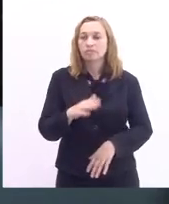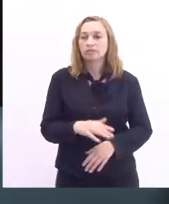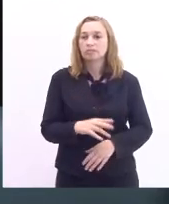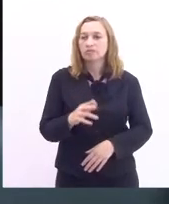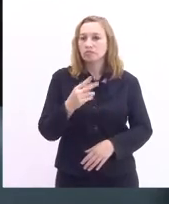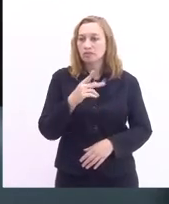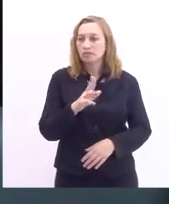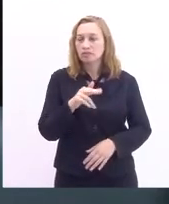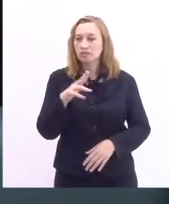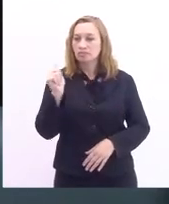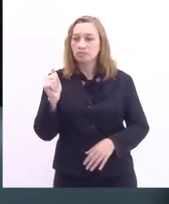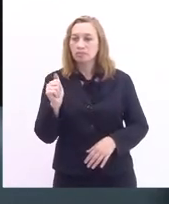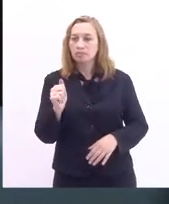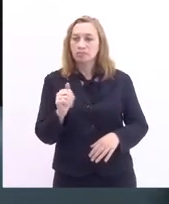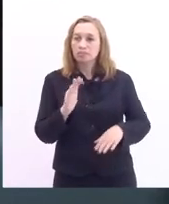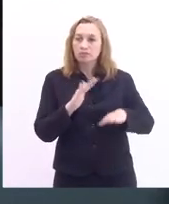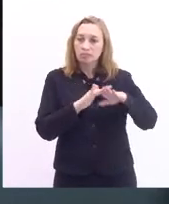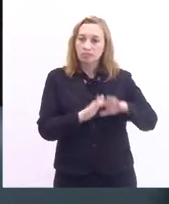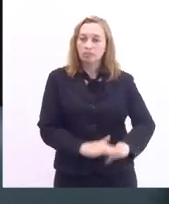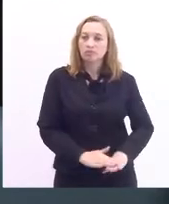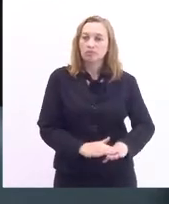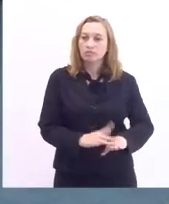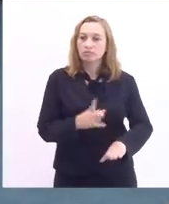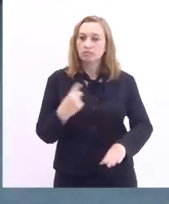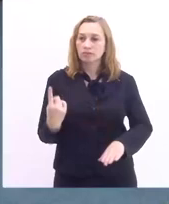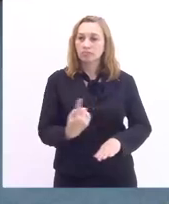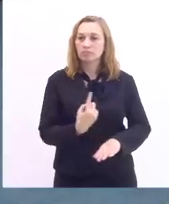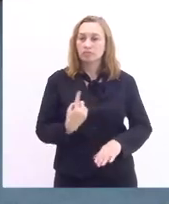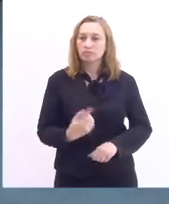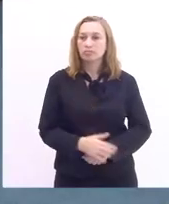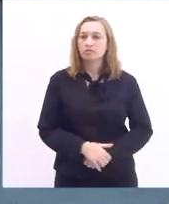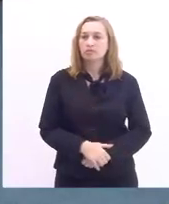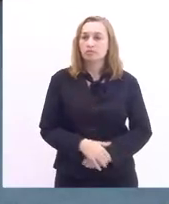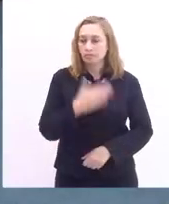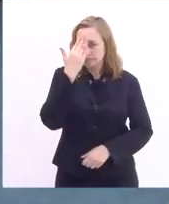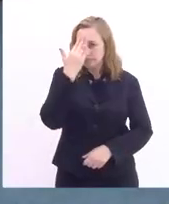o melhorar os técnicos industriais Muito obrigado